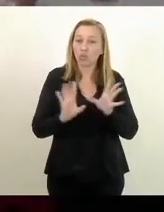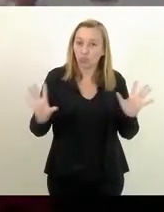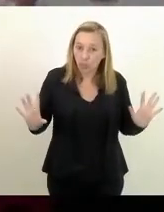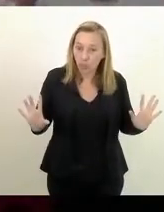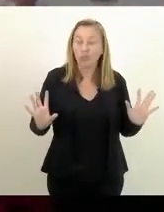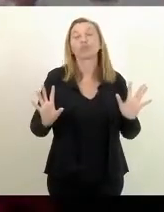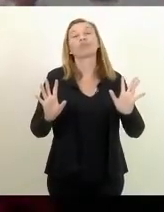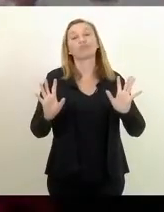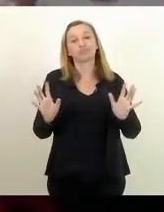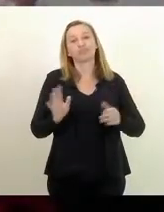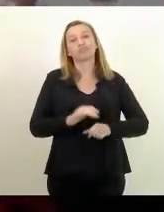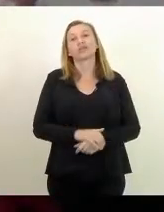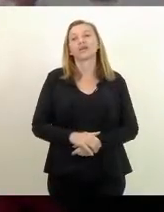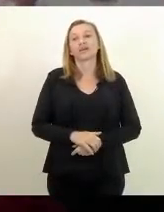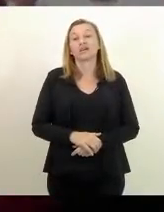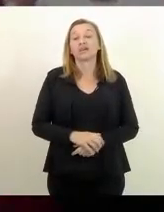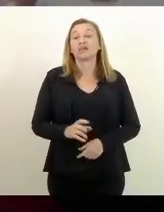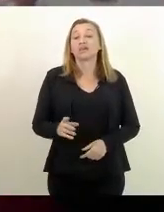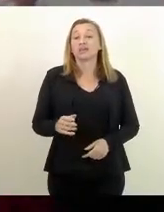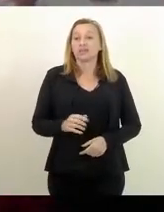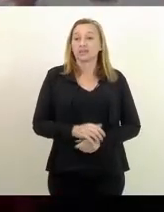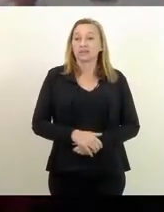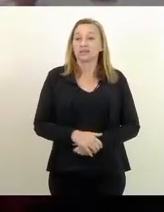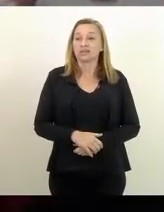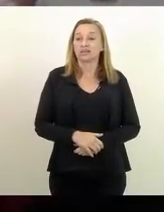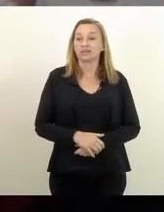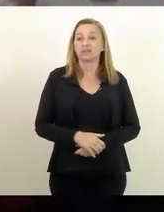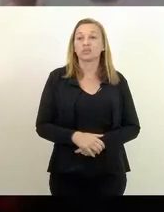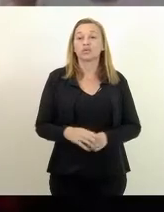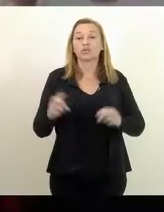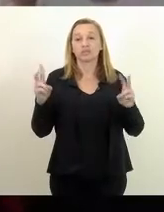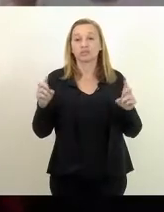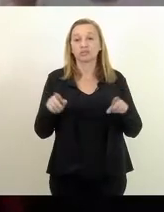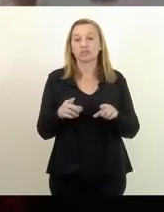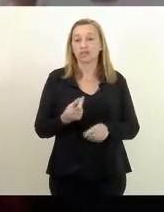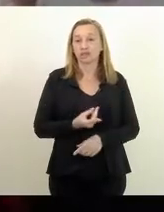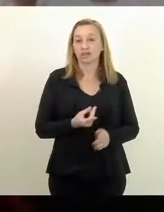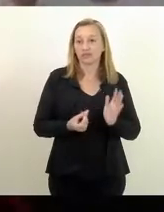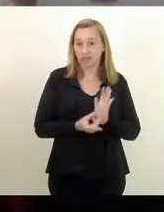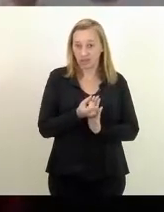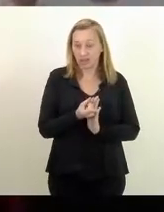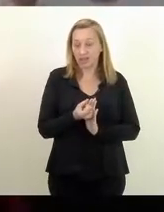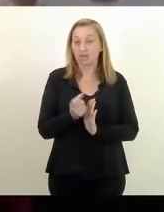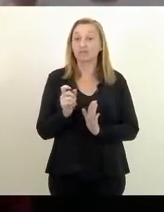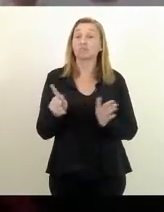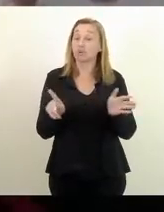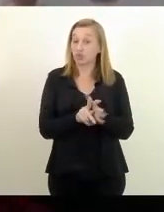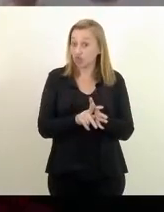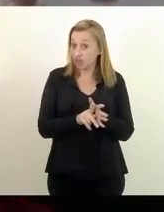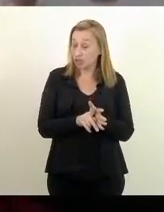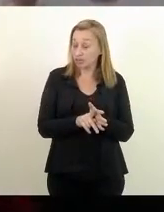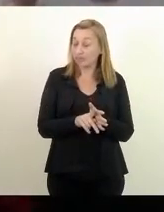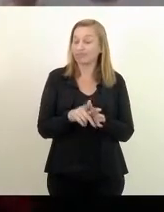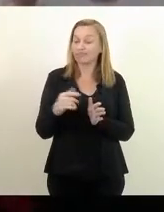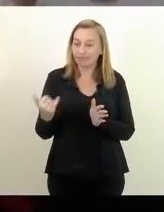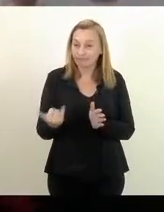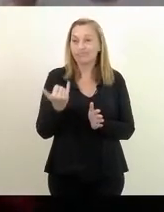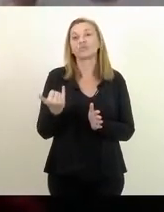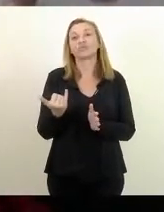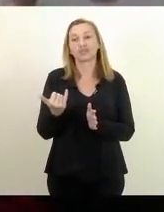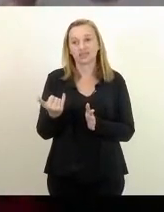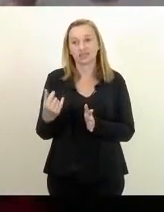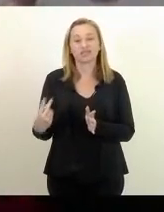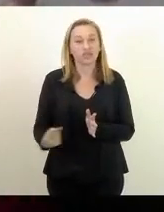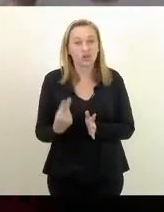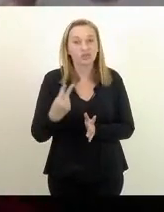pela sua emancipação e isso passa pela questão financeira. Esse projeto é extremamente meritório,